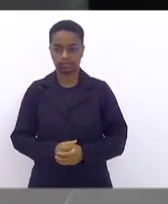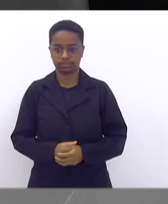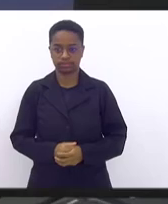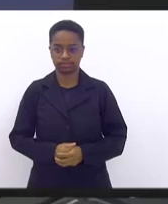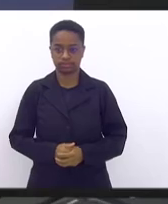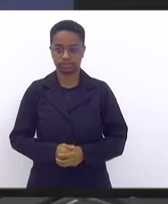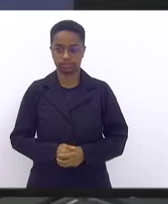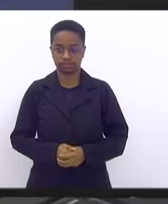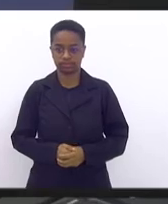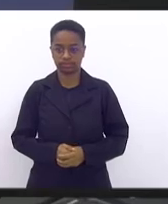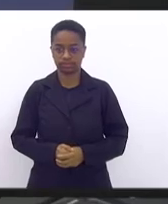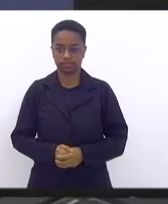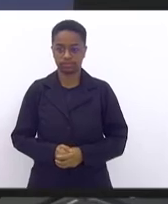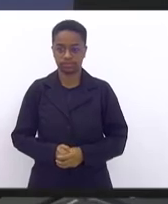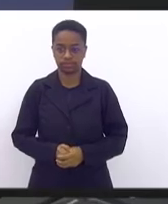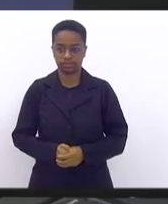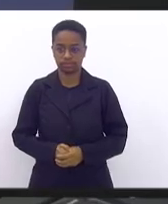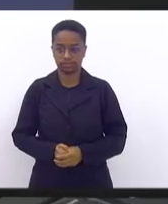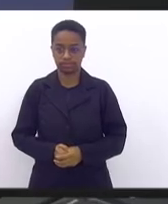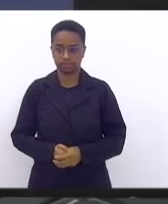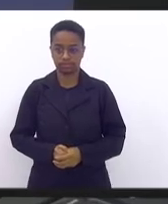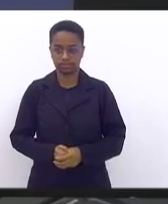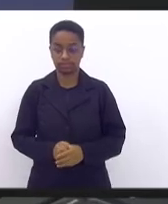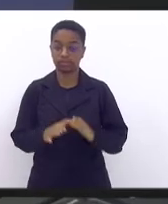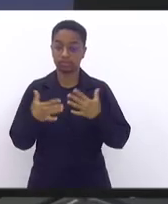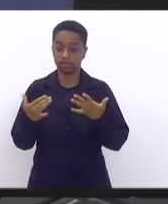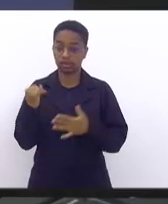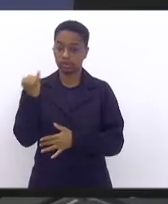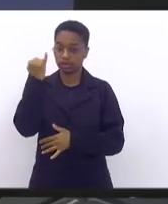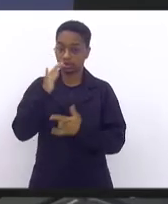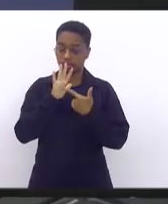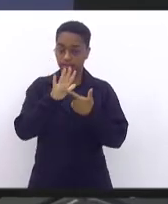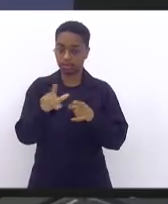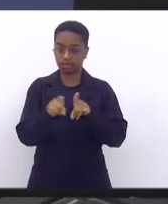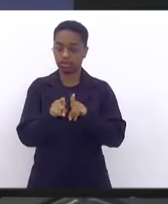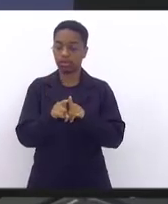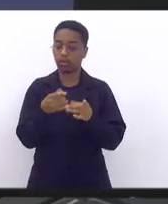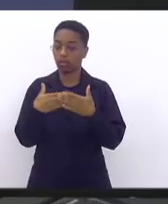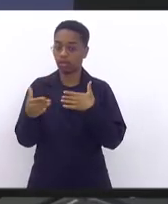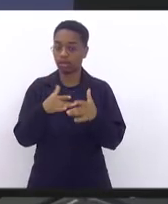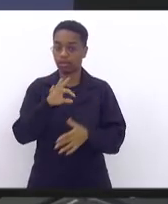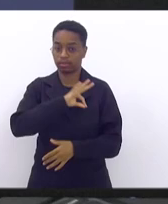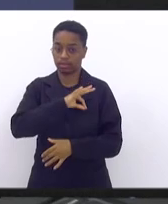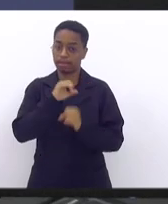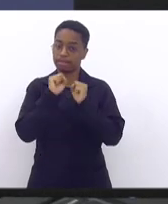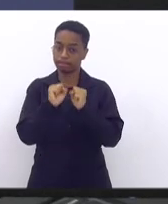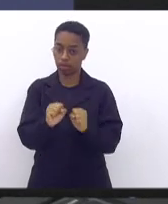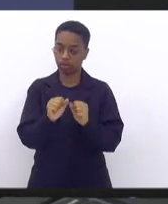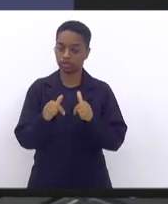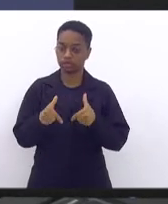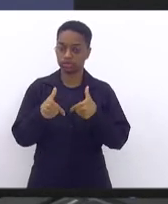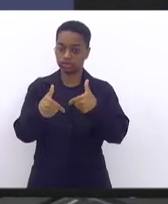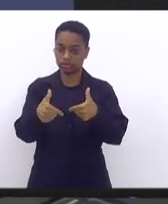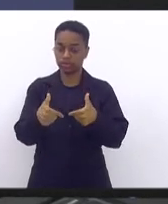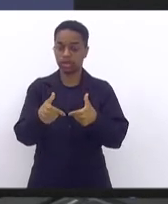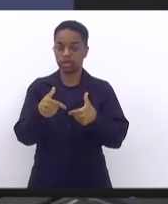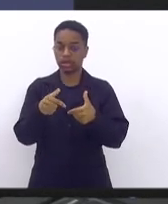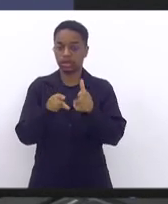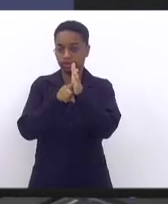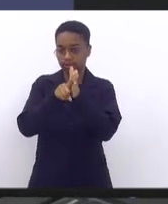Bom, então, é importante a gente frisar que qualquer policial poderá fazer a